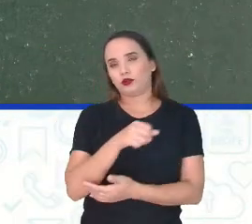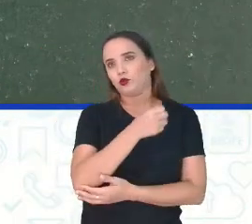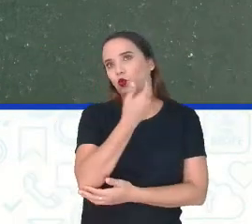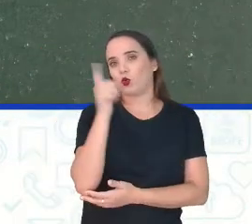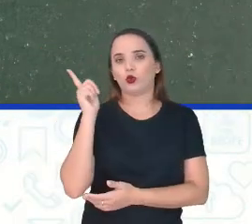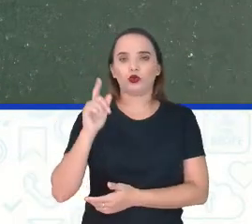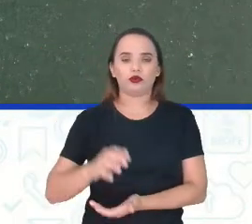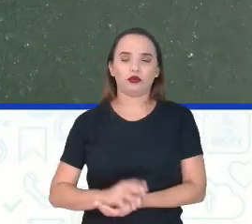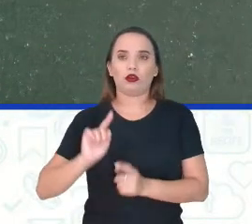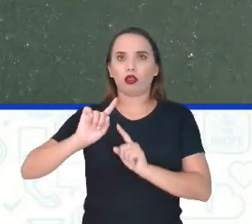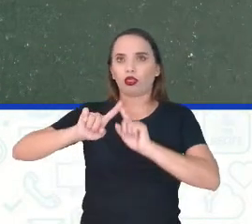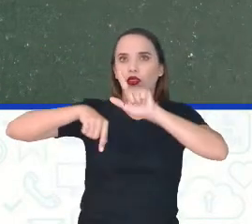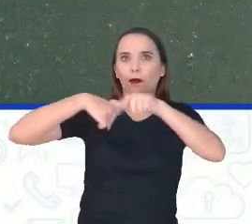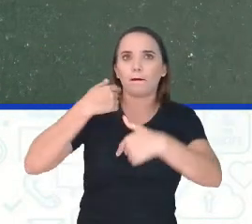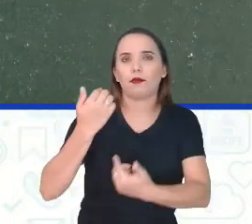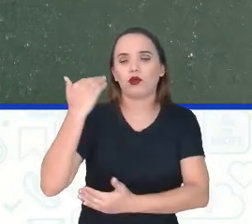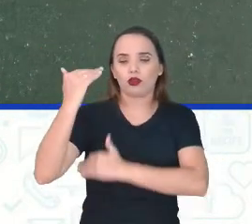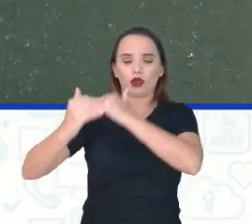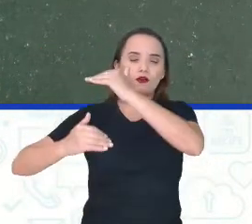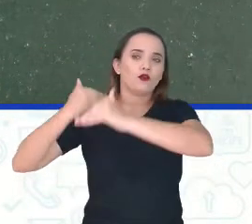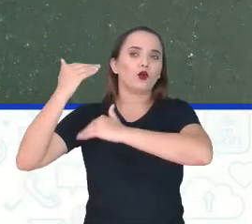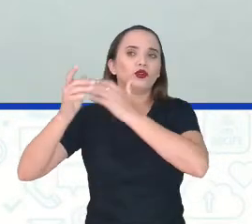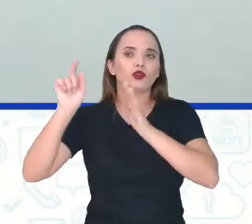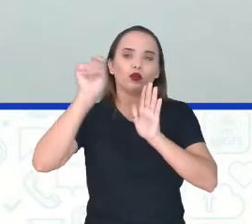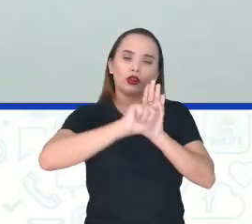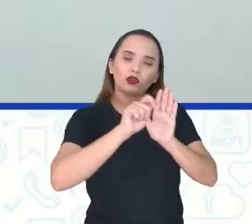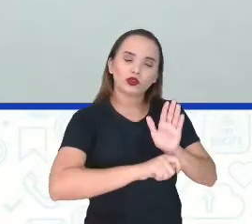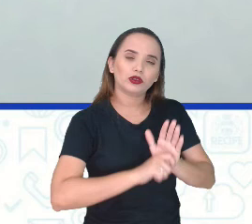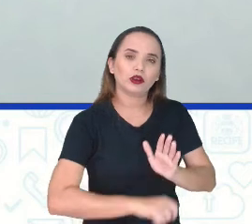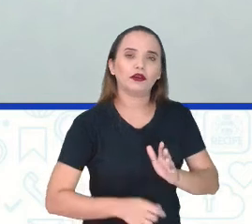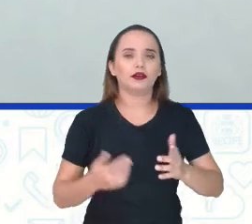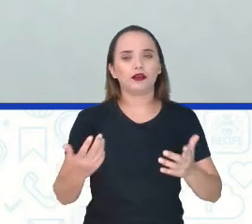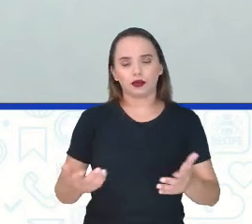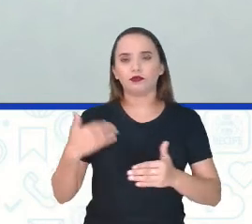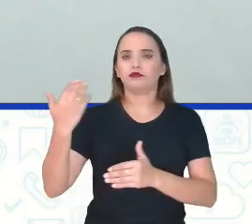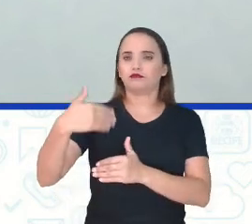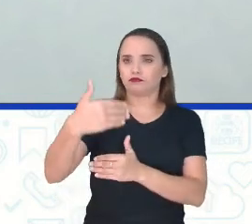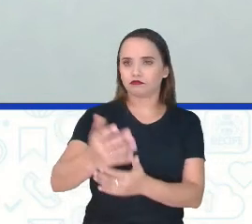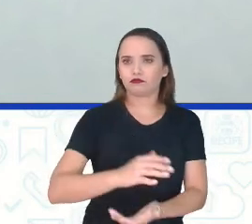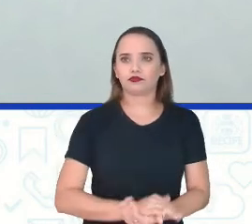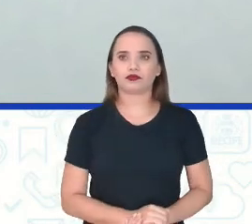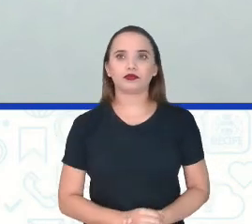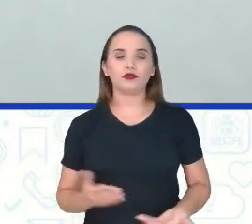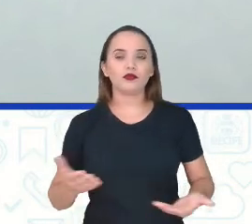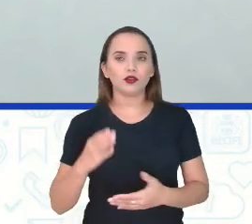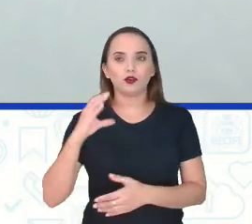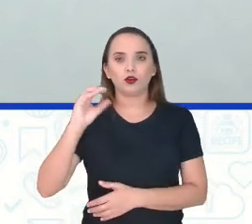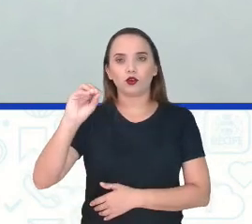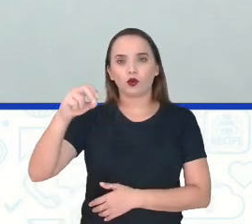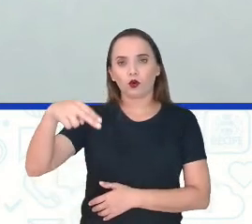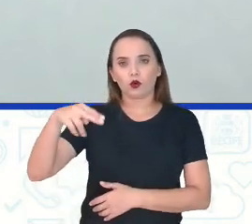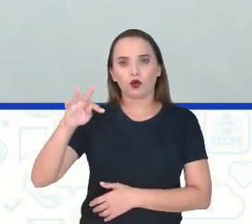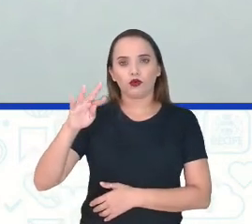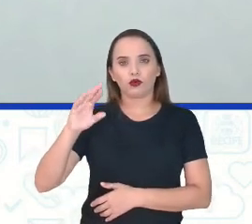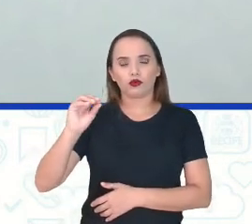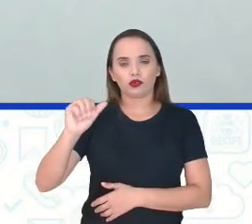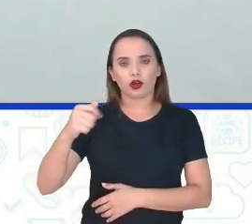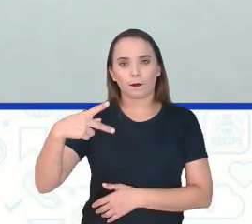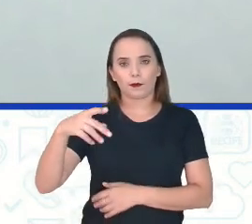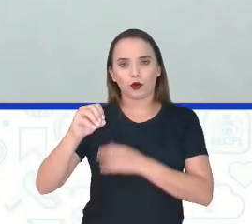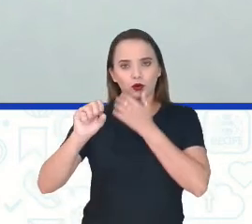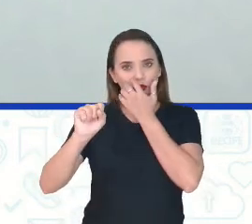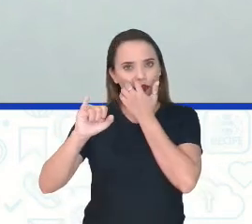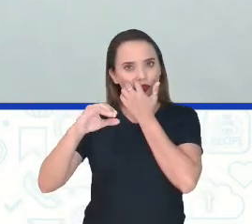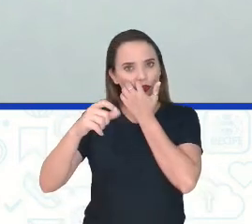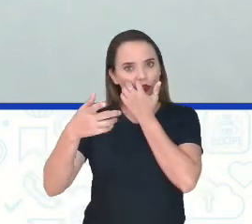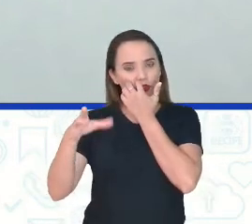evolução da escrita, posteriormente, quando. E a contraposição, que aqui você pode contestar uma ideia,